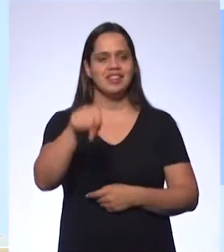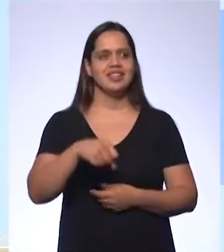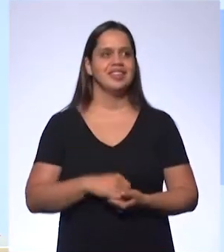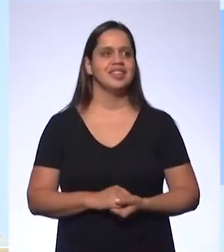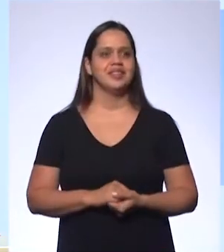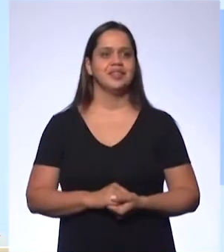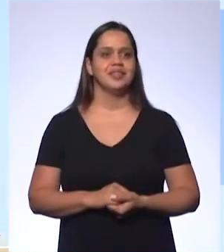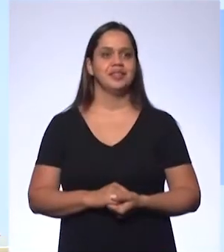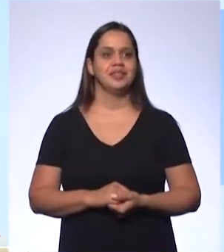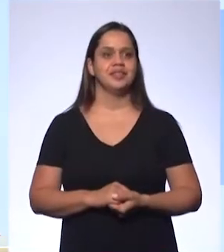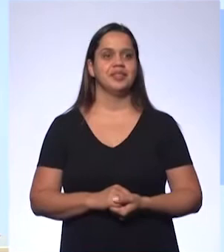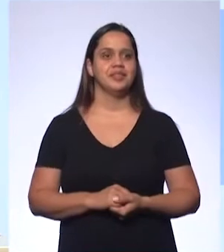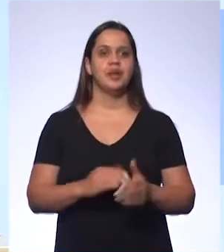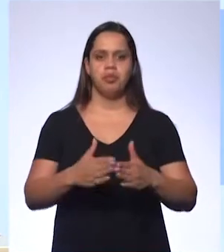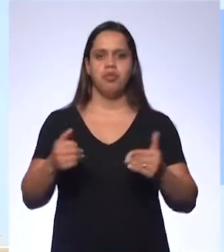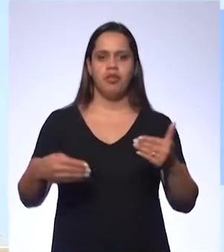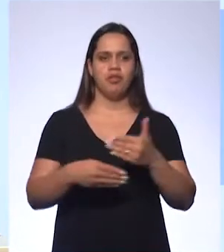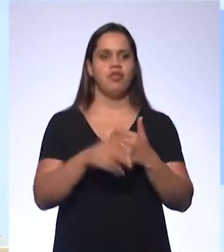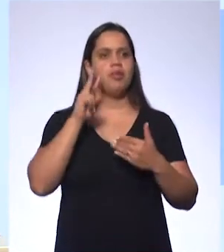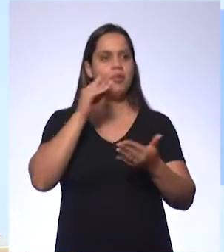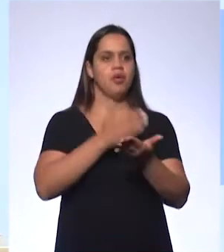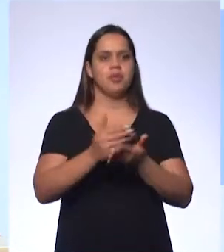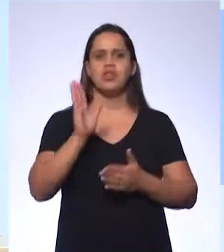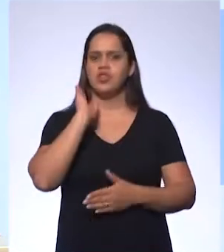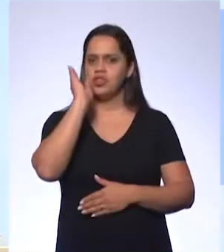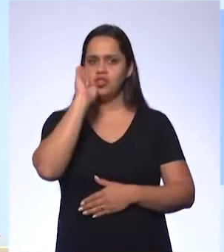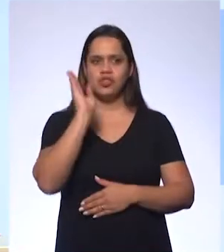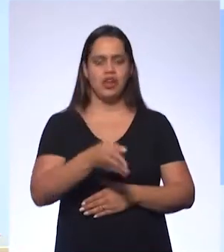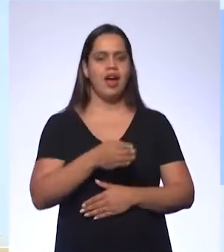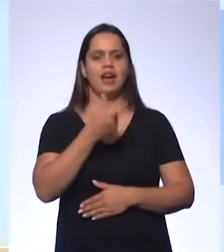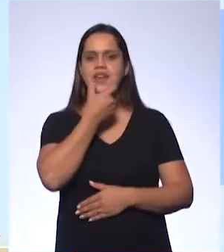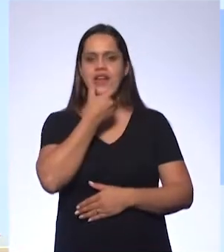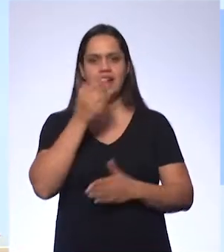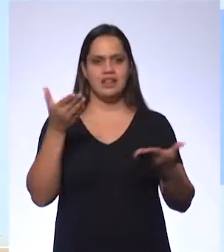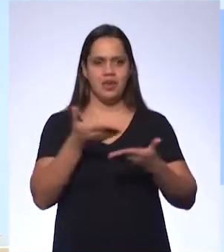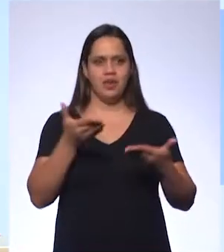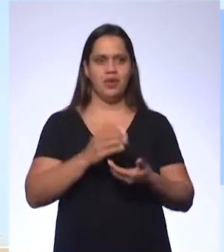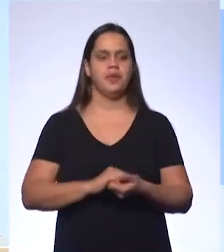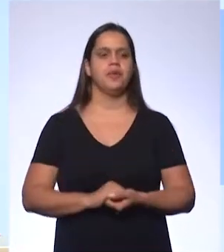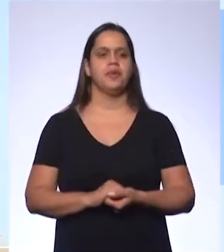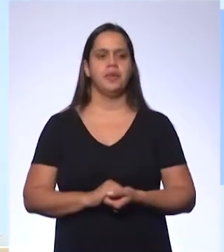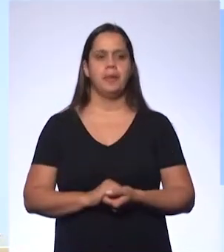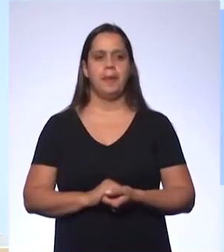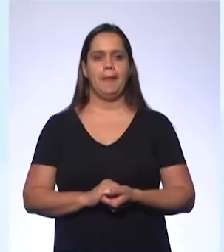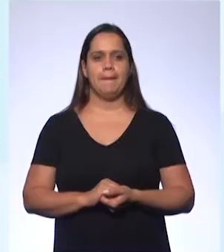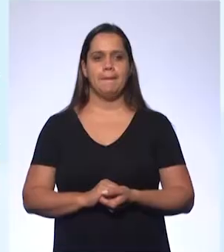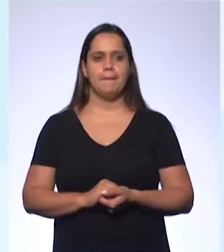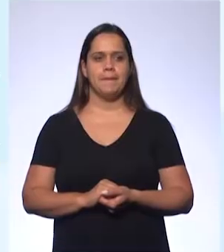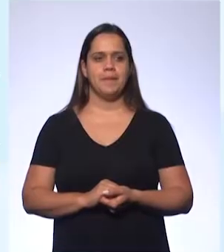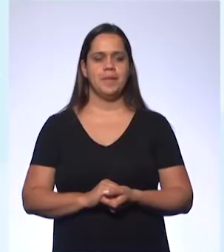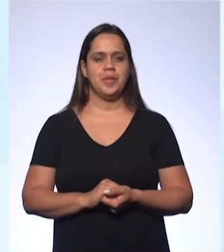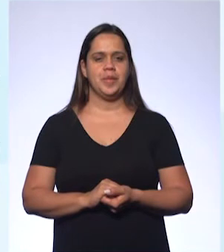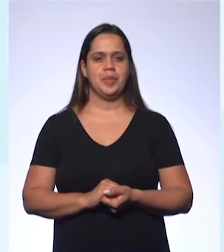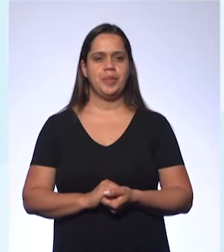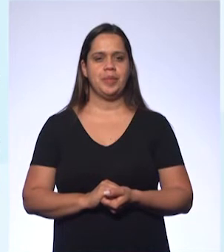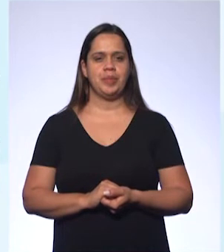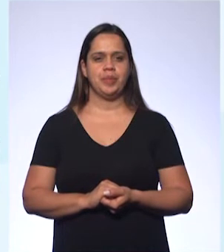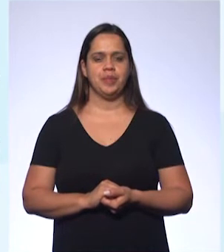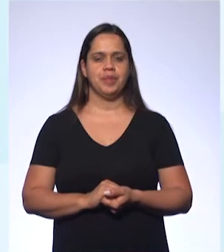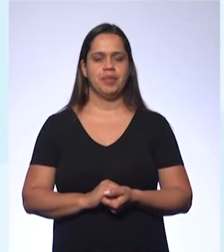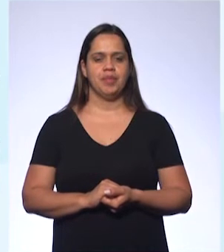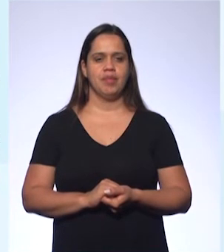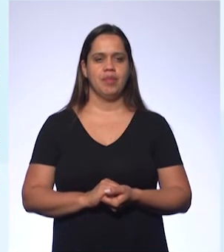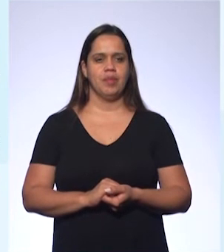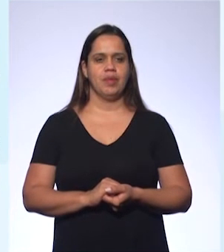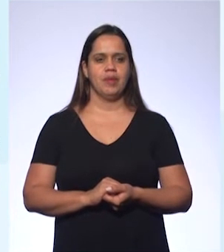Vamos lá, passa para mim, Márcia, e vamos lá começar já falando em English nessa aula aqui. Então, ó, presenting all the turmoil of the First and